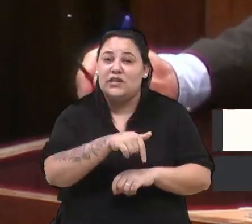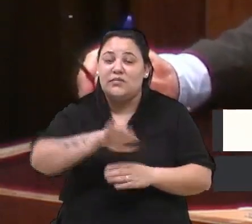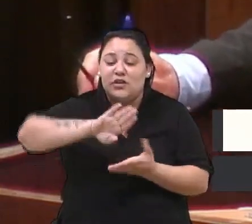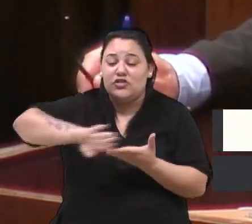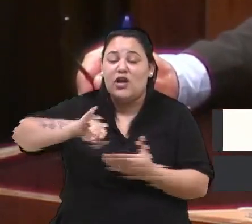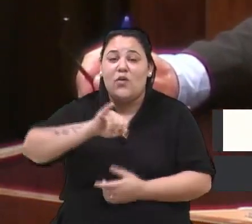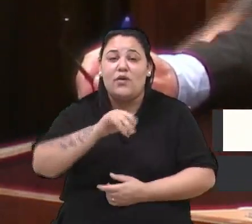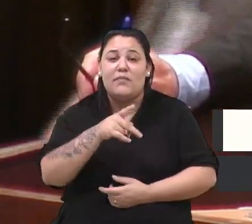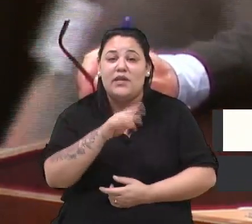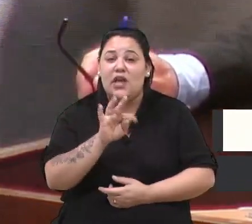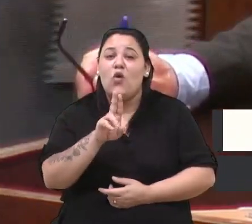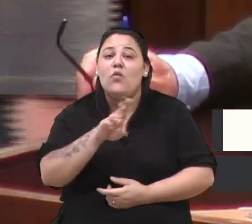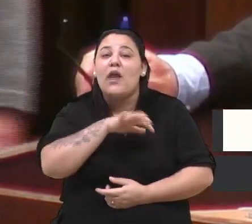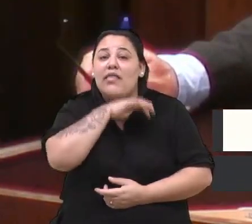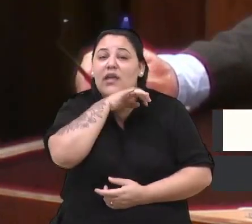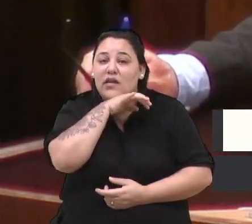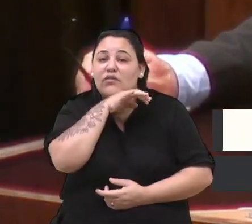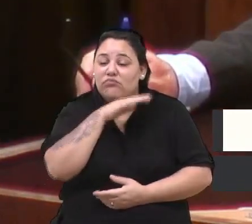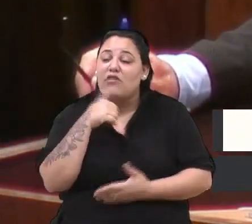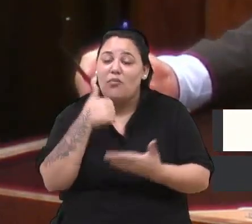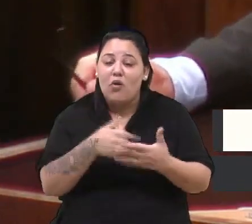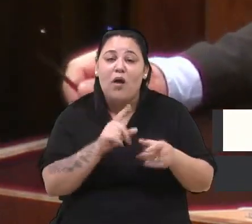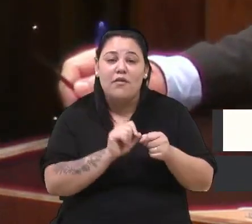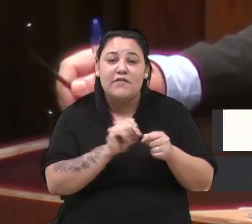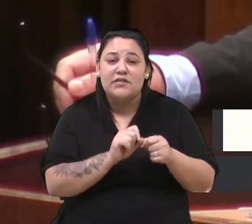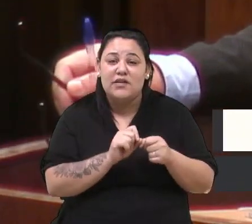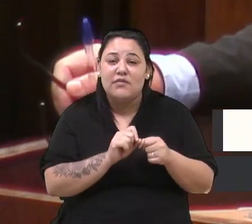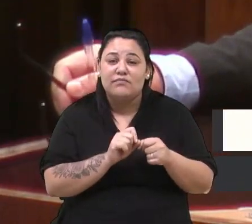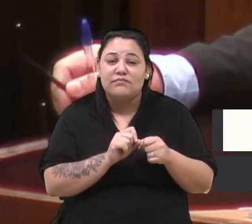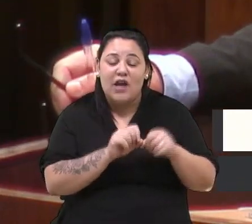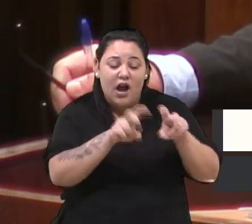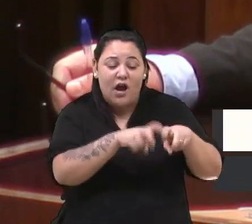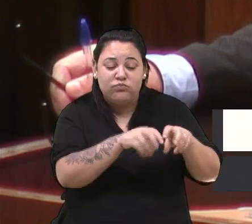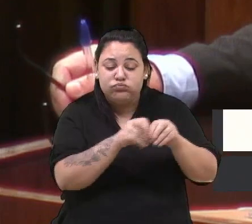terrenos baldios. Eu quero estar na rua trabalhando